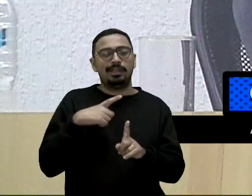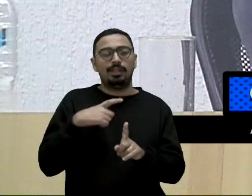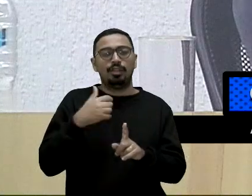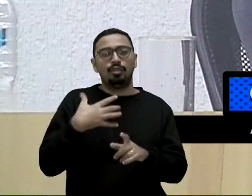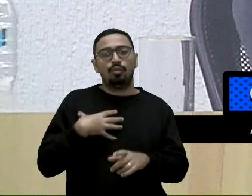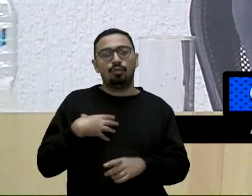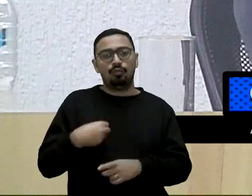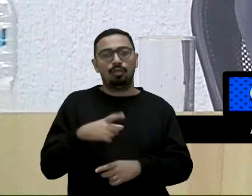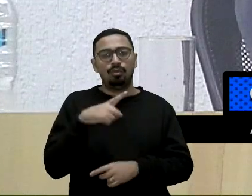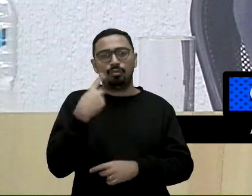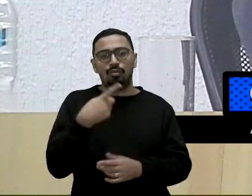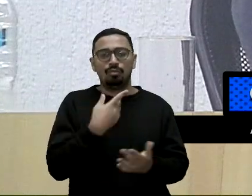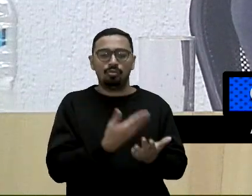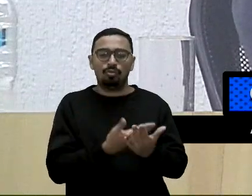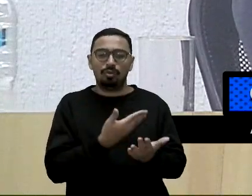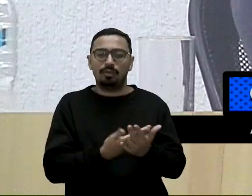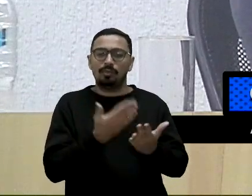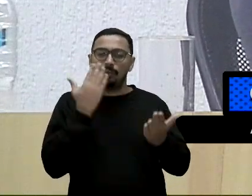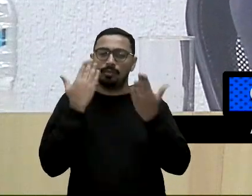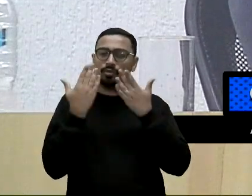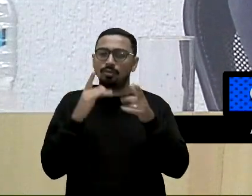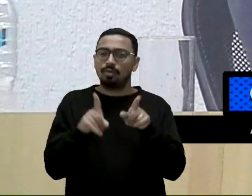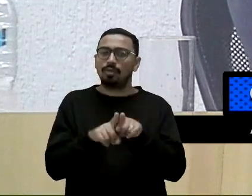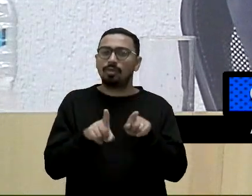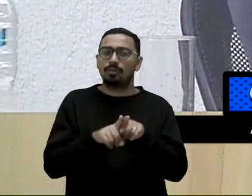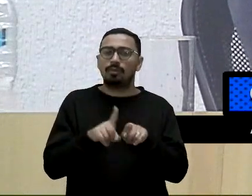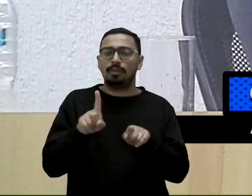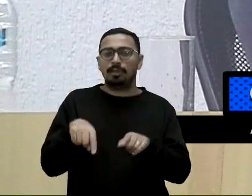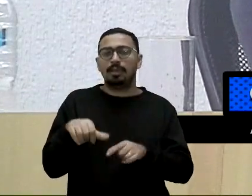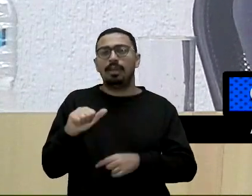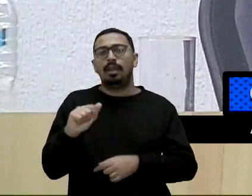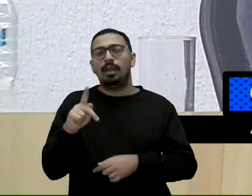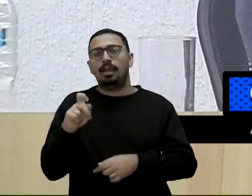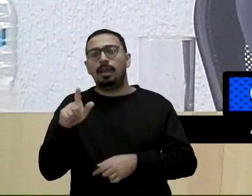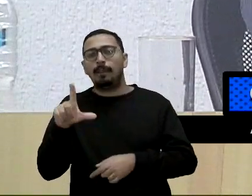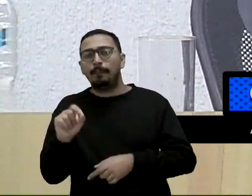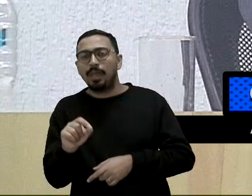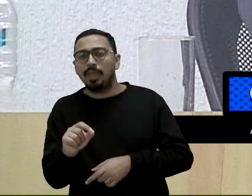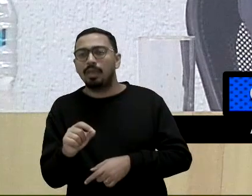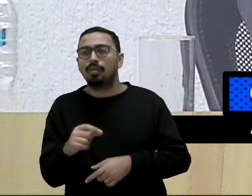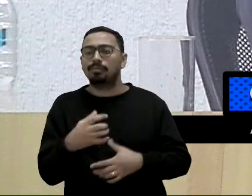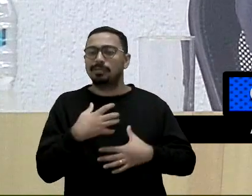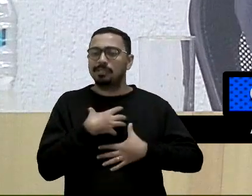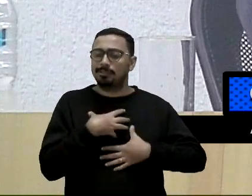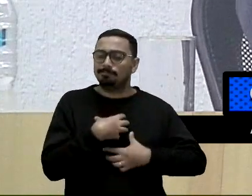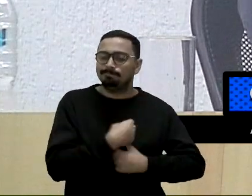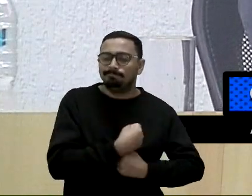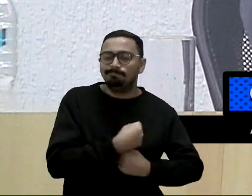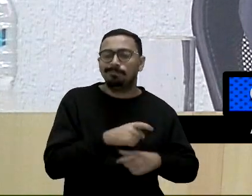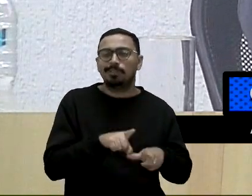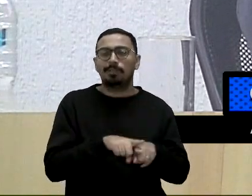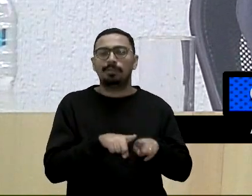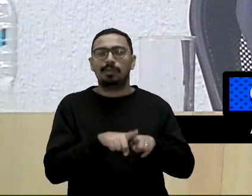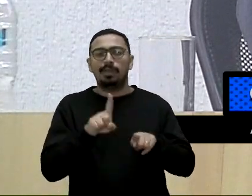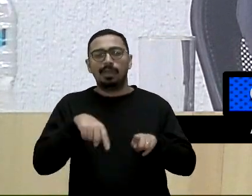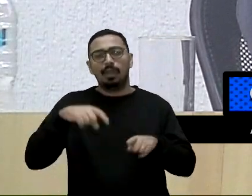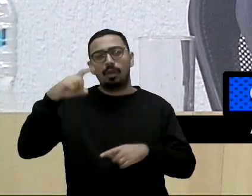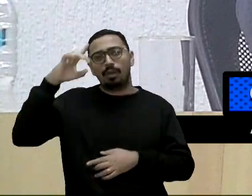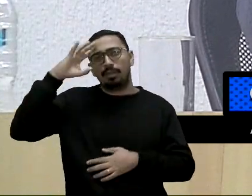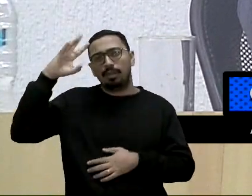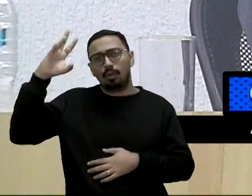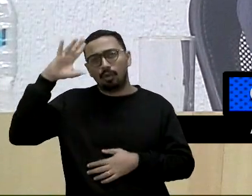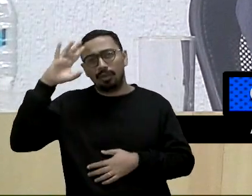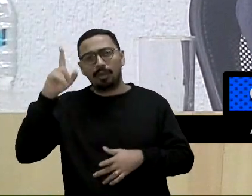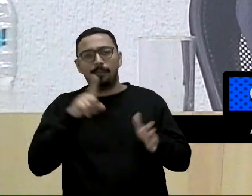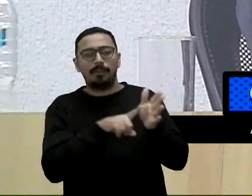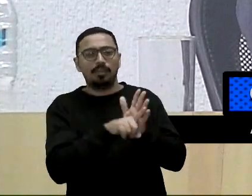a gente estuda isso na psicologia, né? O apego, as teorias que a gente tem aí, as pesquisas sobre os